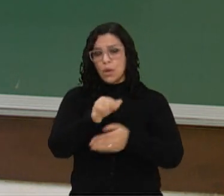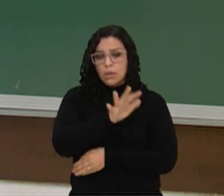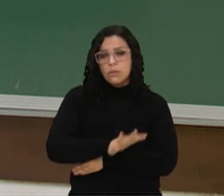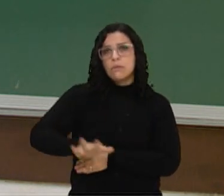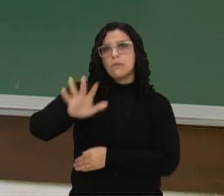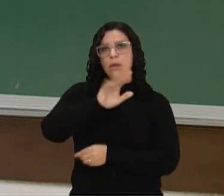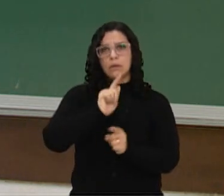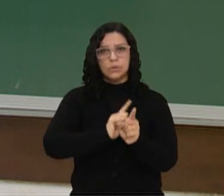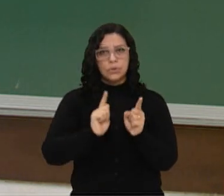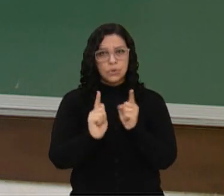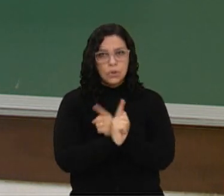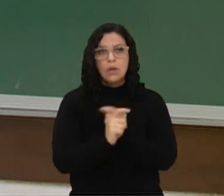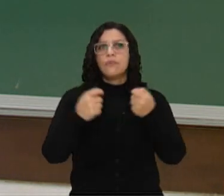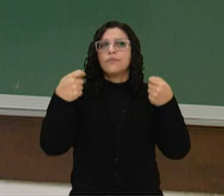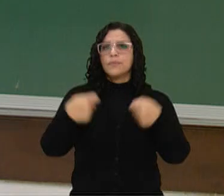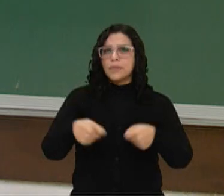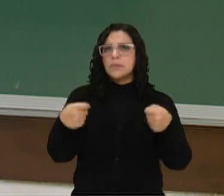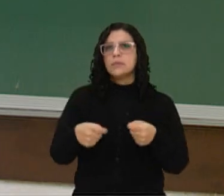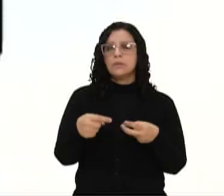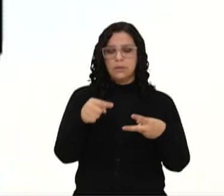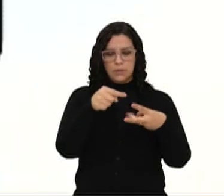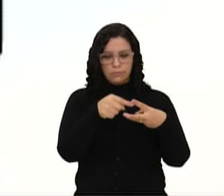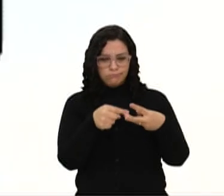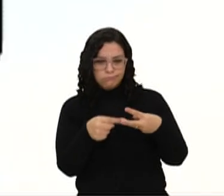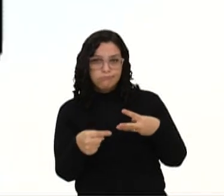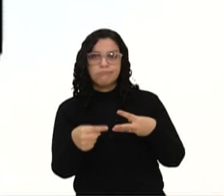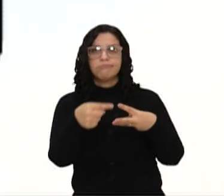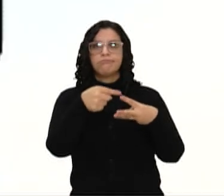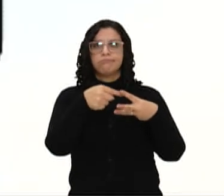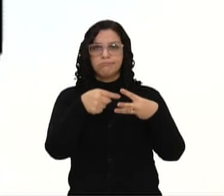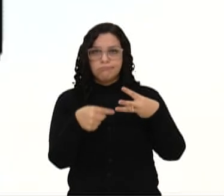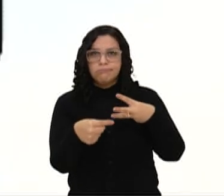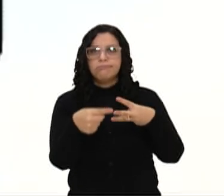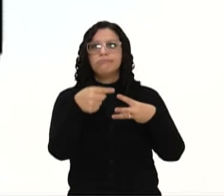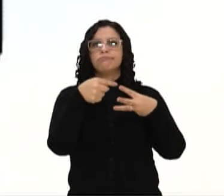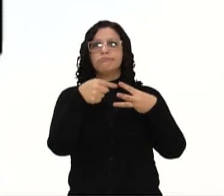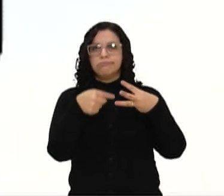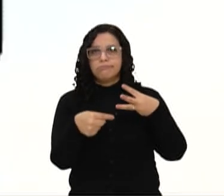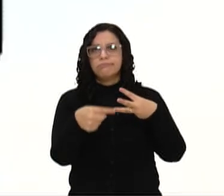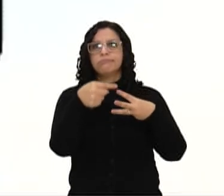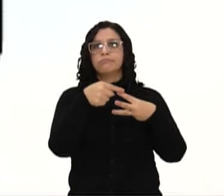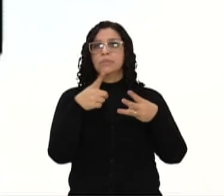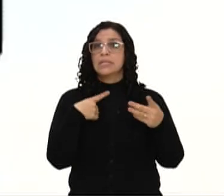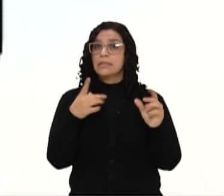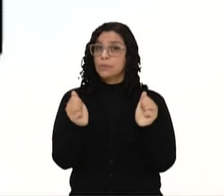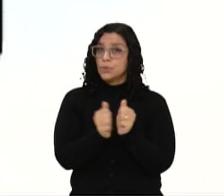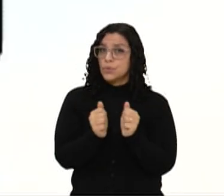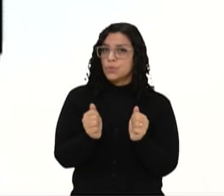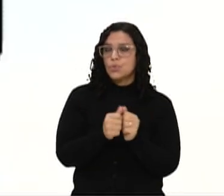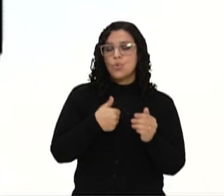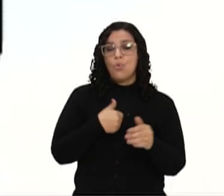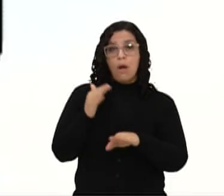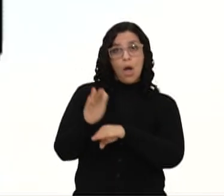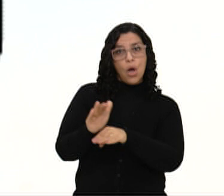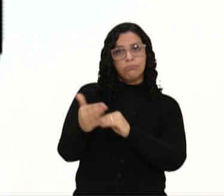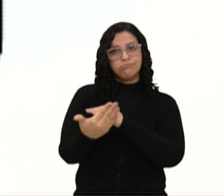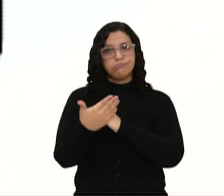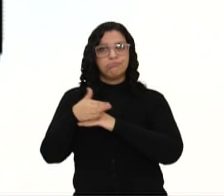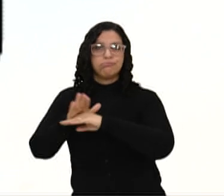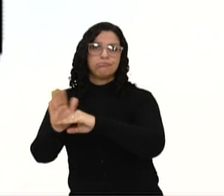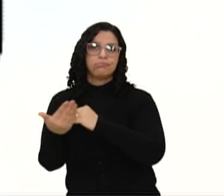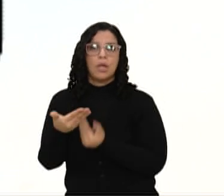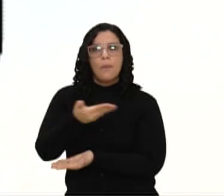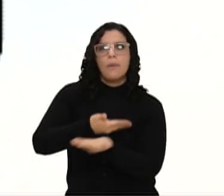espaço geográfico, é necessário, então, estar interligados e um atendendo ali o que o outro precisa. E aí nós